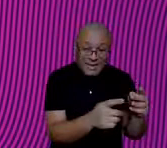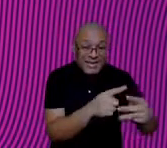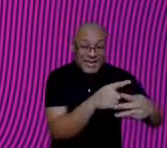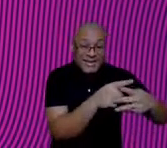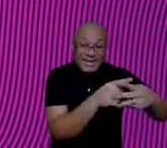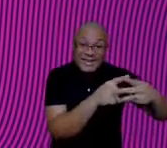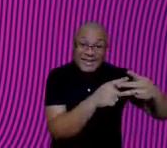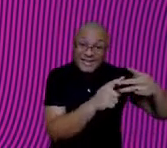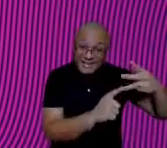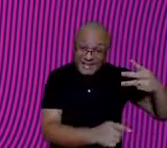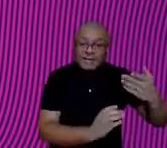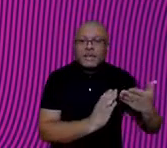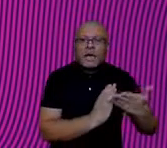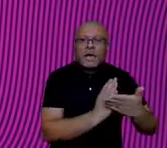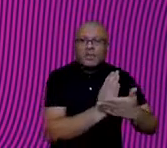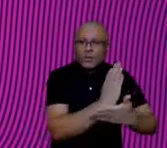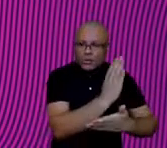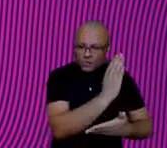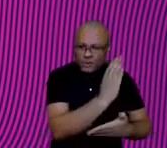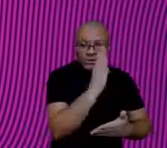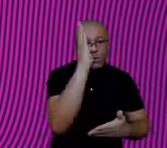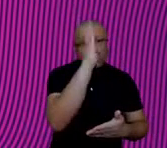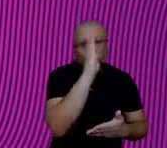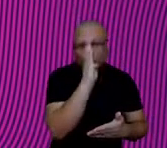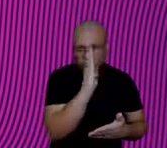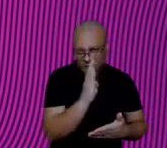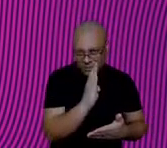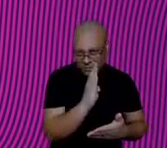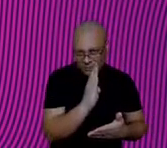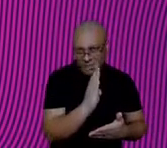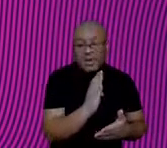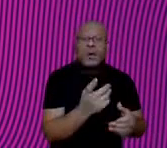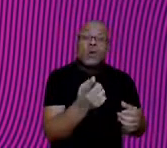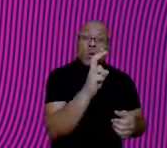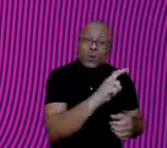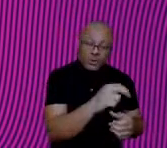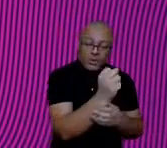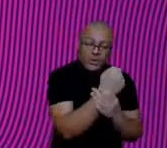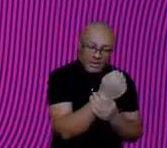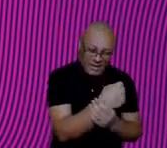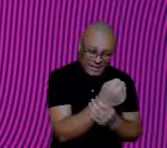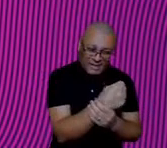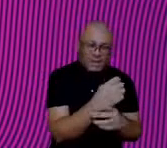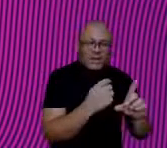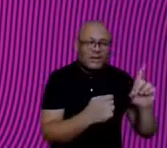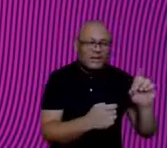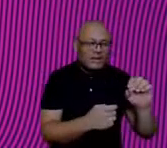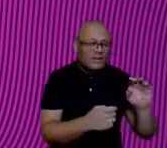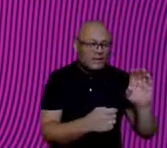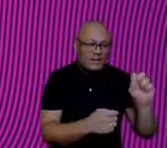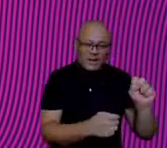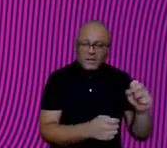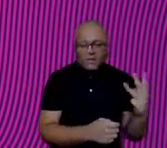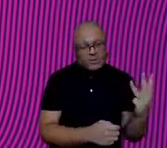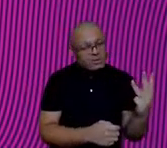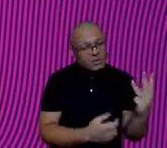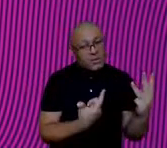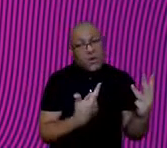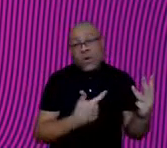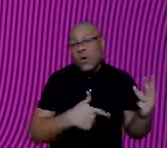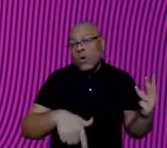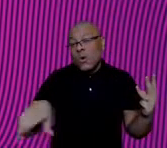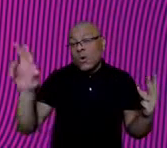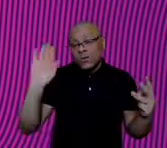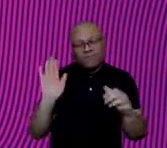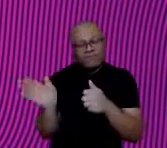aprovados, vamos dizer assim, no Brasil para Parkinson: reabilitação, medicação e DBS. Se fugir disso aqui, a gente está indo para o off-label.